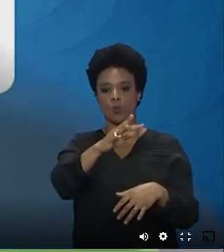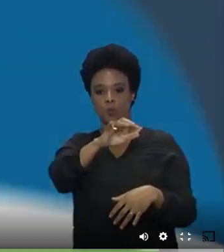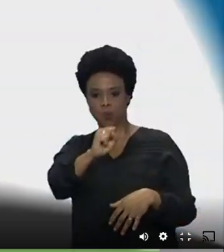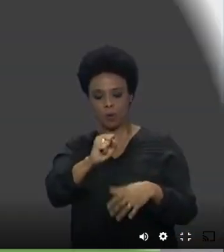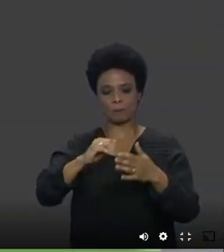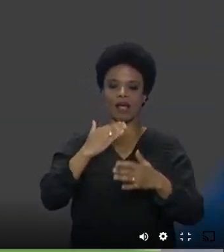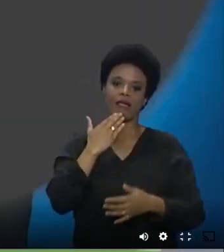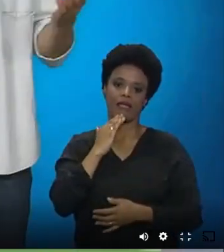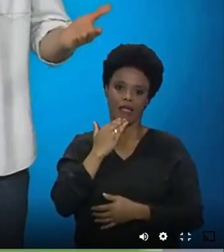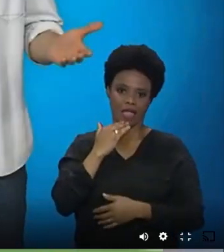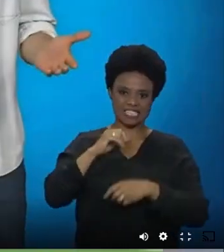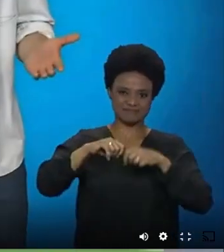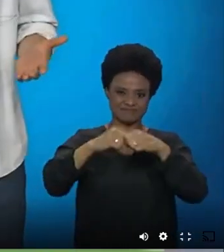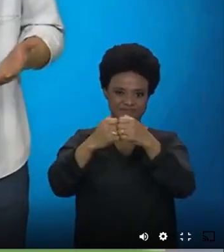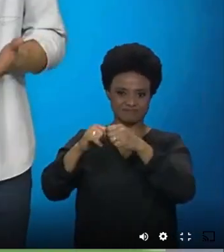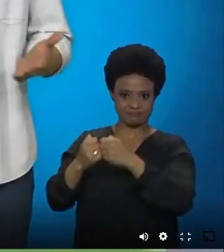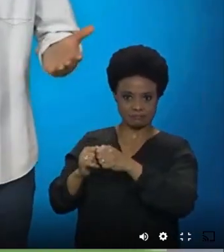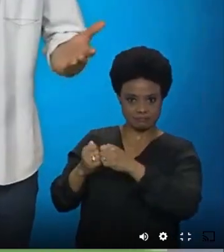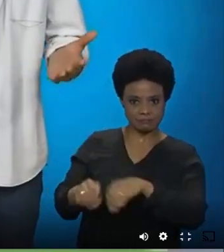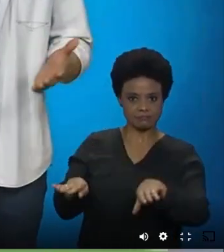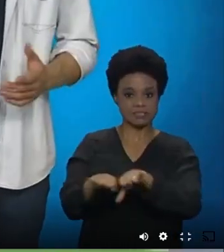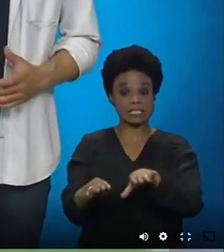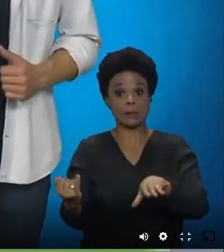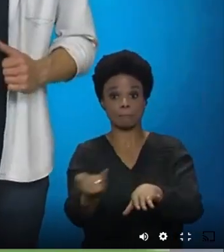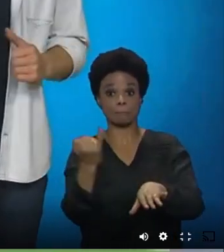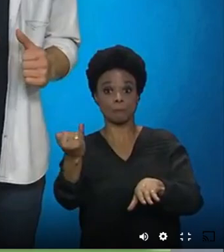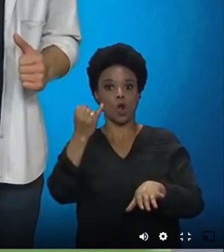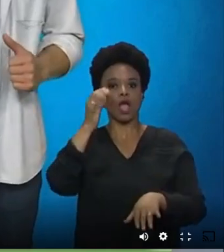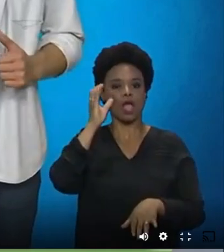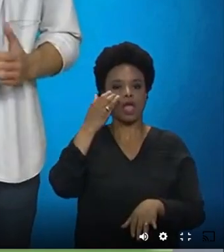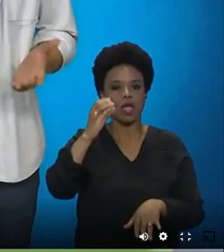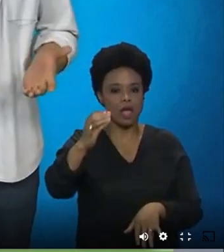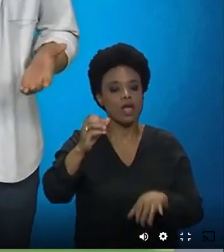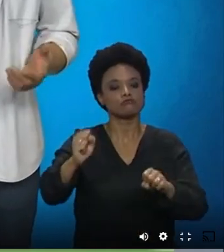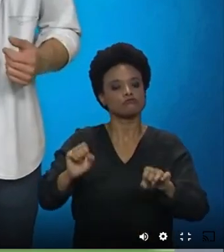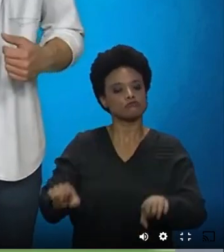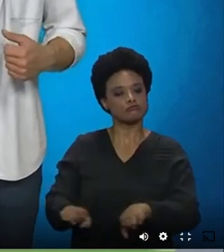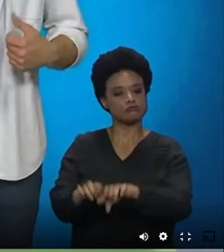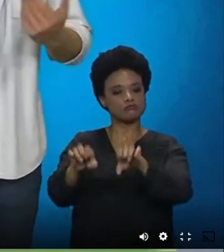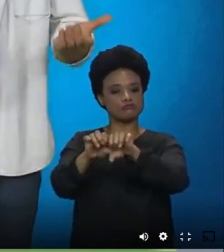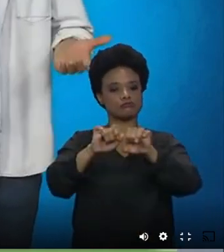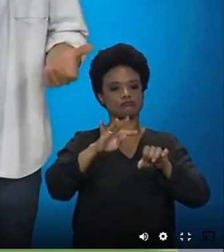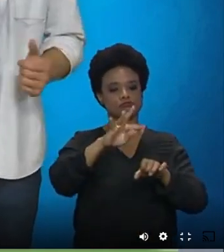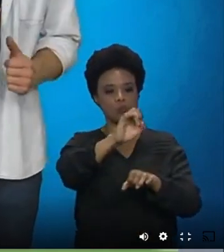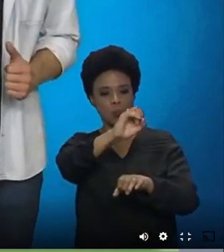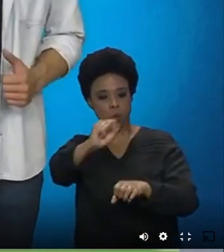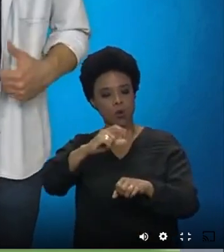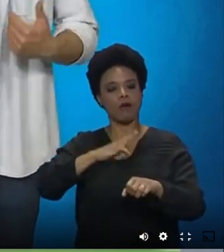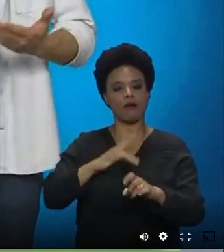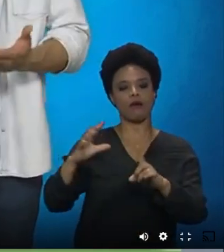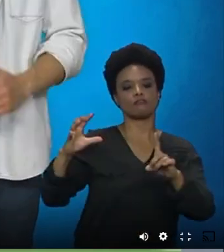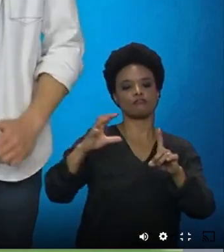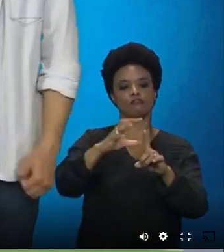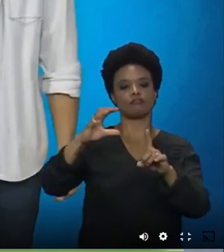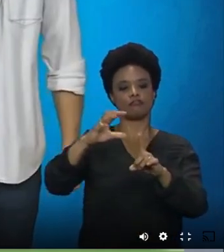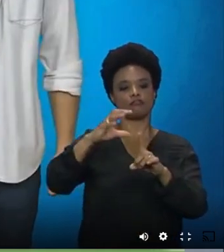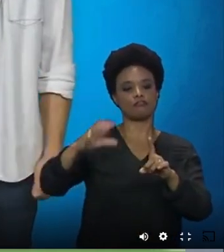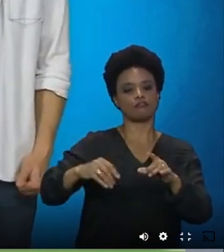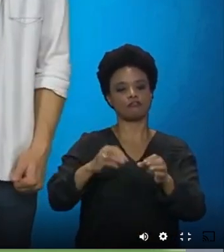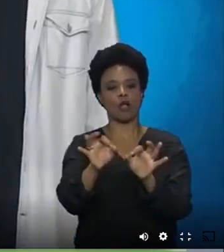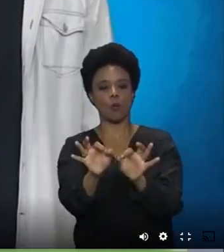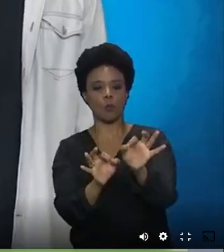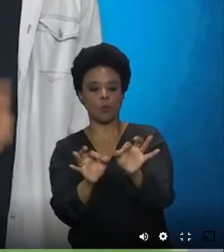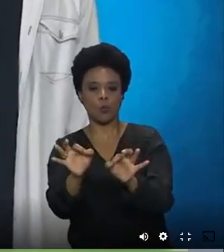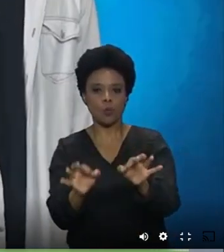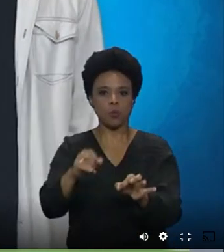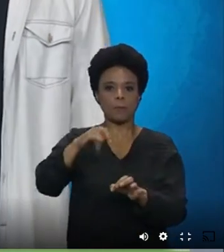falhas e fraturas. Além de sua importância científica, essas estruturas geológicas exercem grande influência em engenharia e